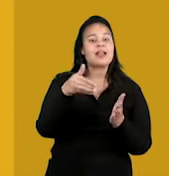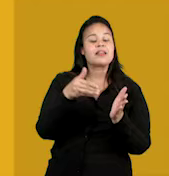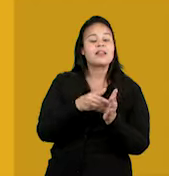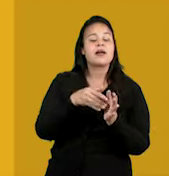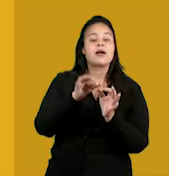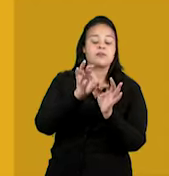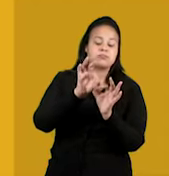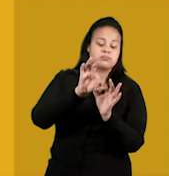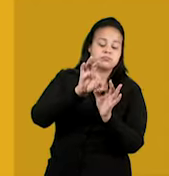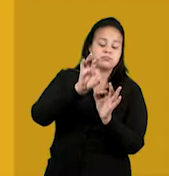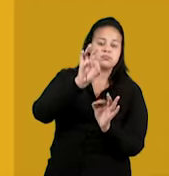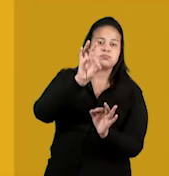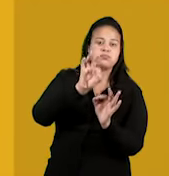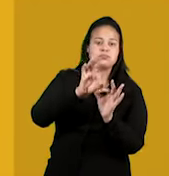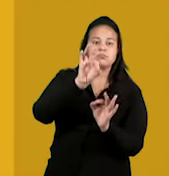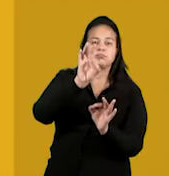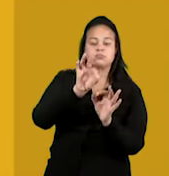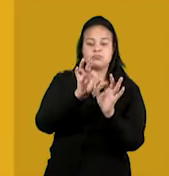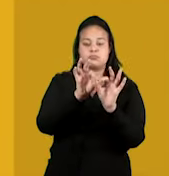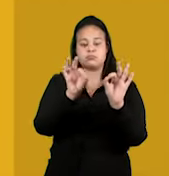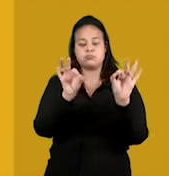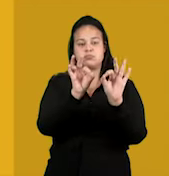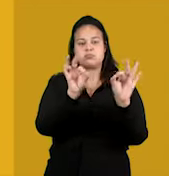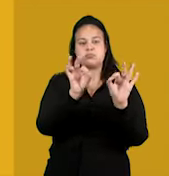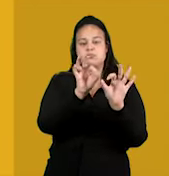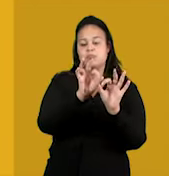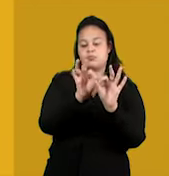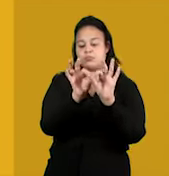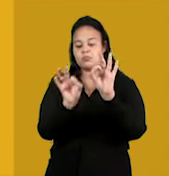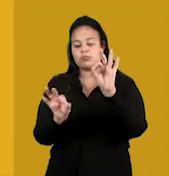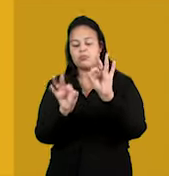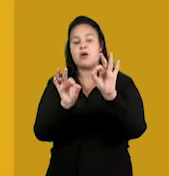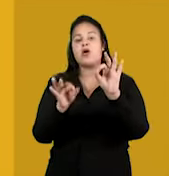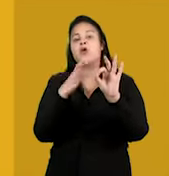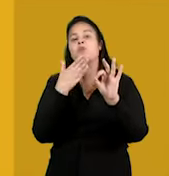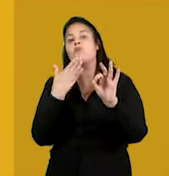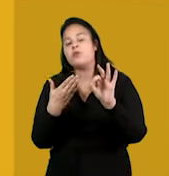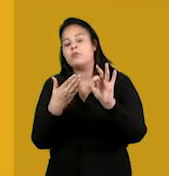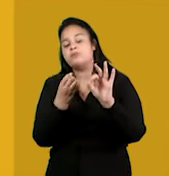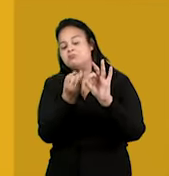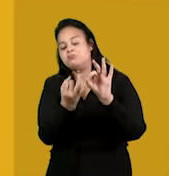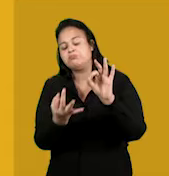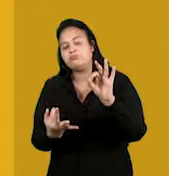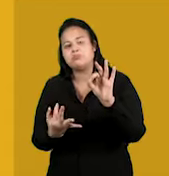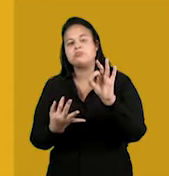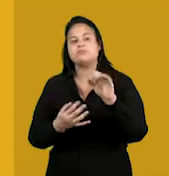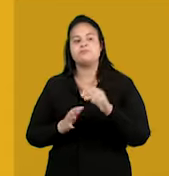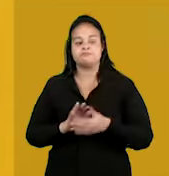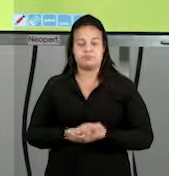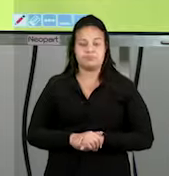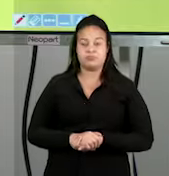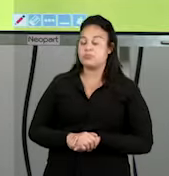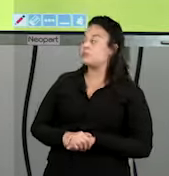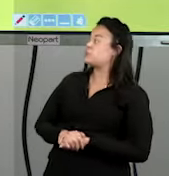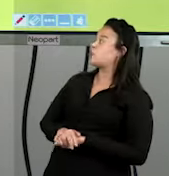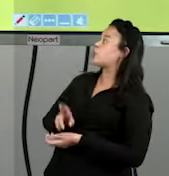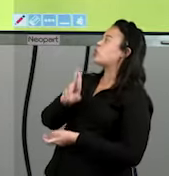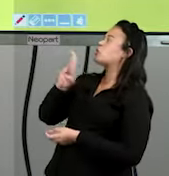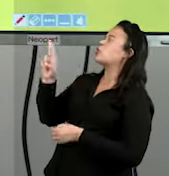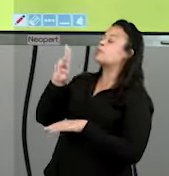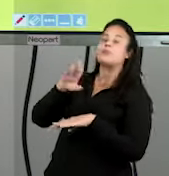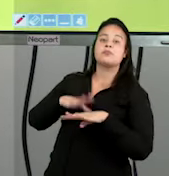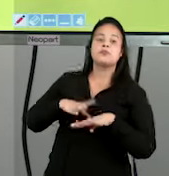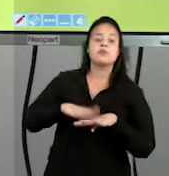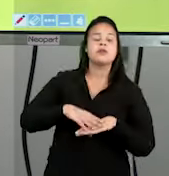médio de um dos lados do polígono regular. Então, esse aqui é o apótema. Observe